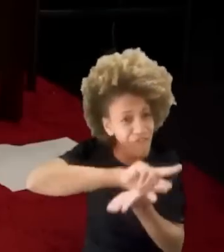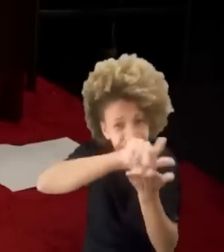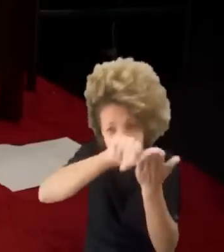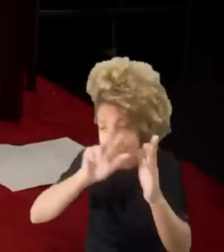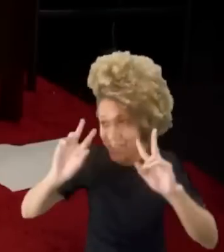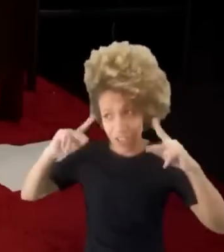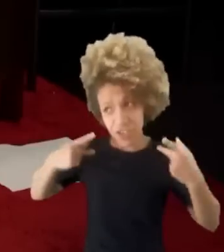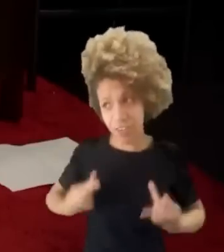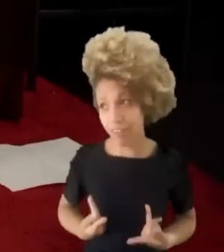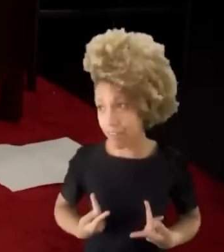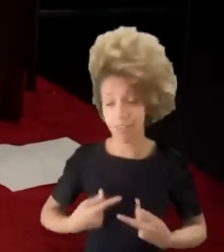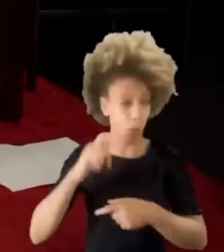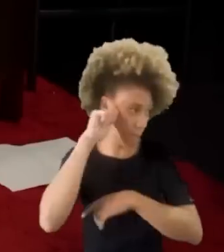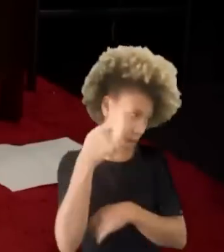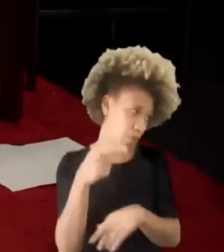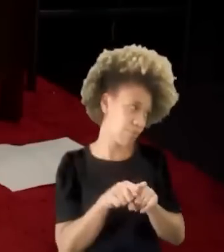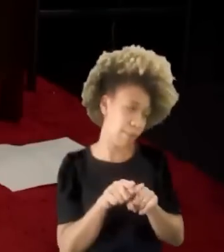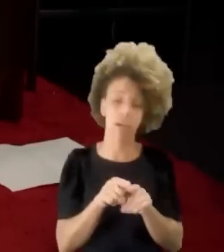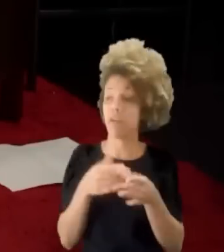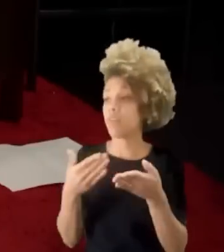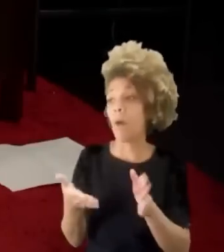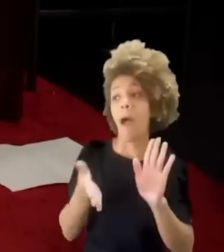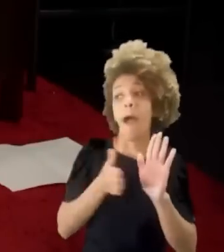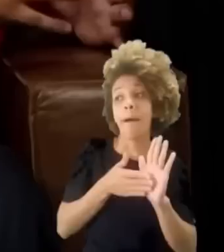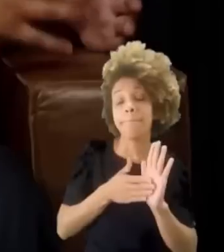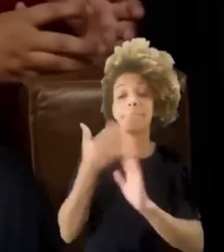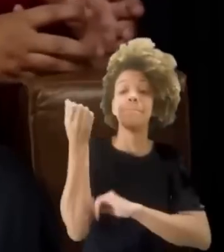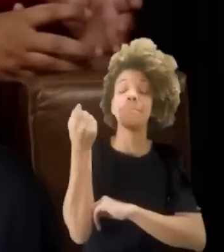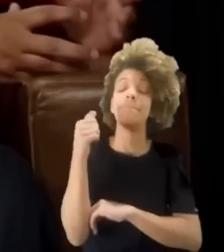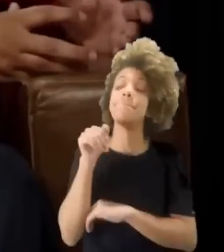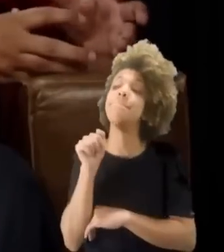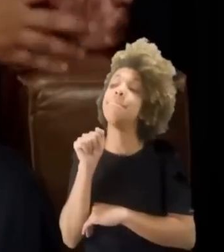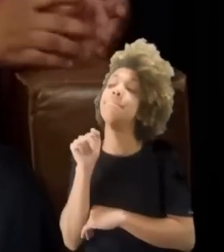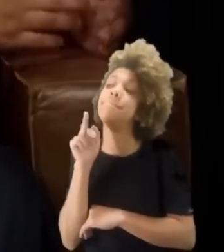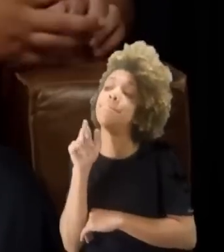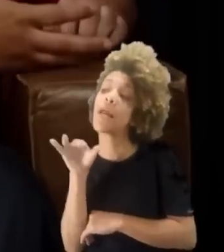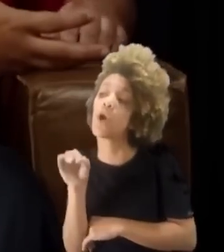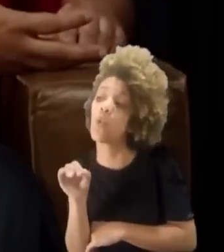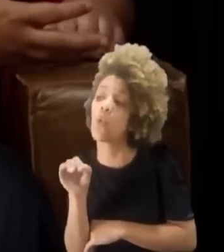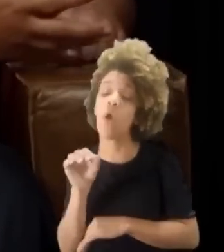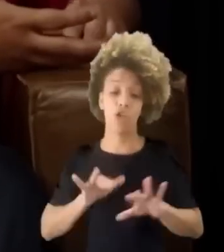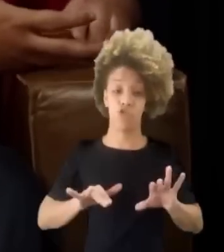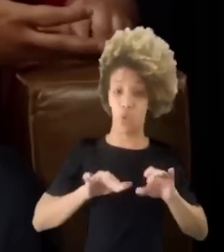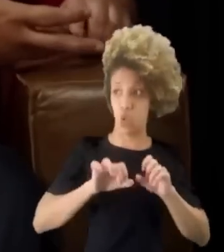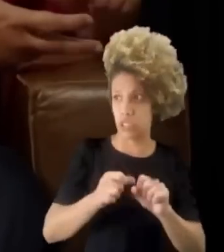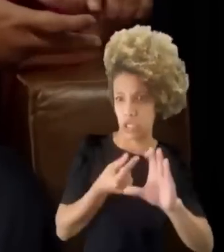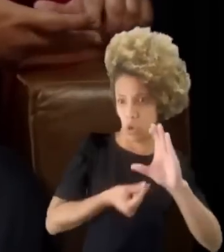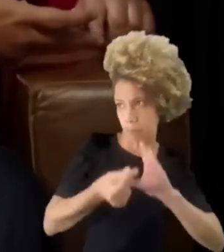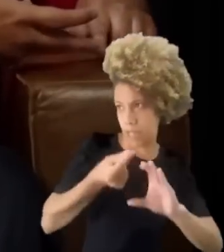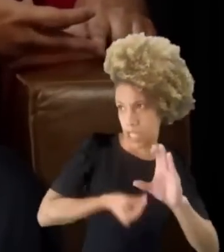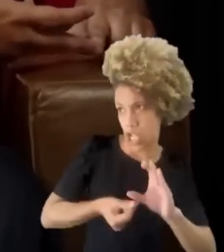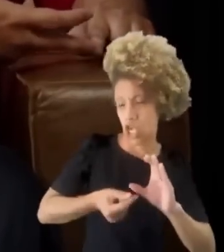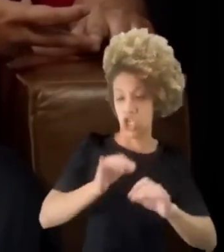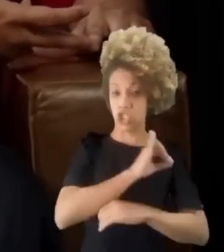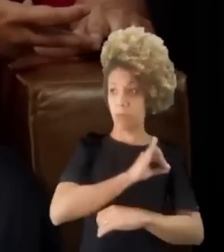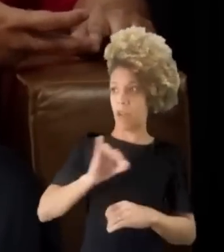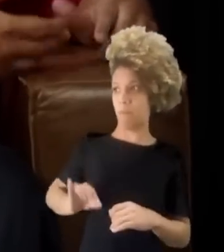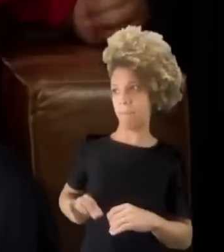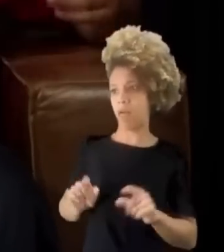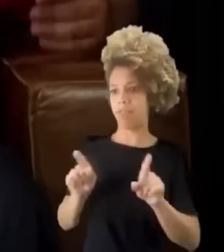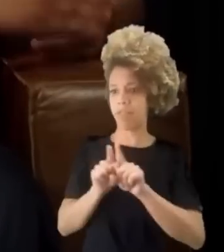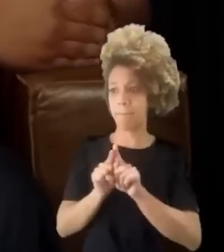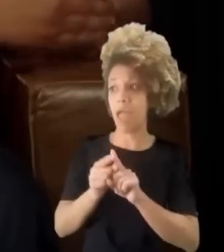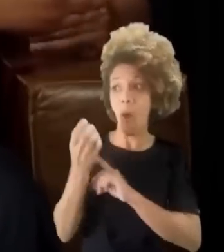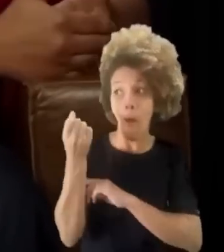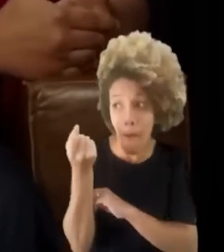são várias definições e aí eles queriam essa ideia a ideia branca é um problema a ideia branca é uma ideia de colonização de Capitalismo de imperialismo